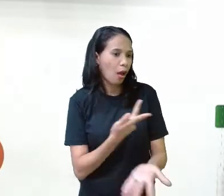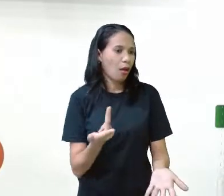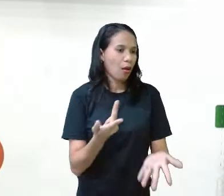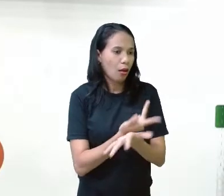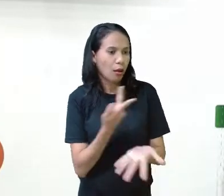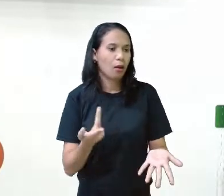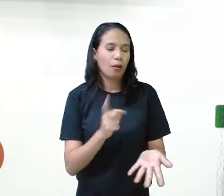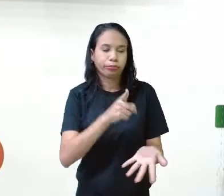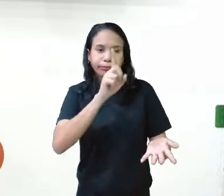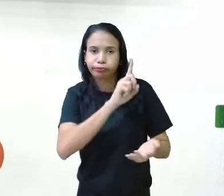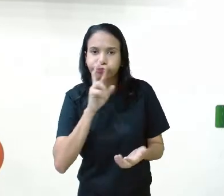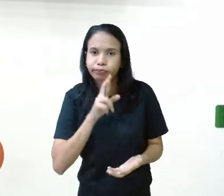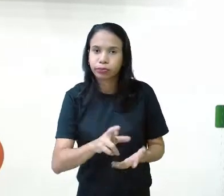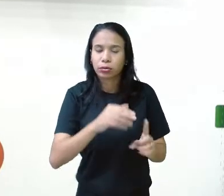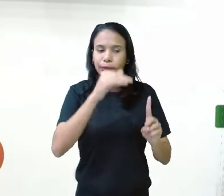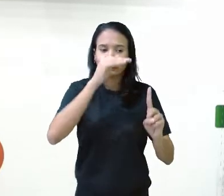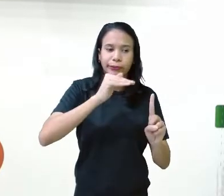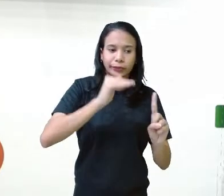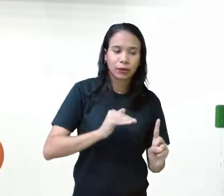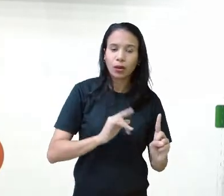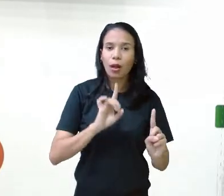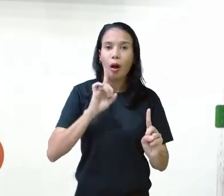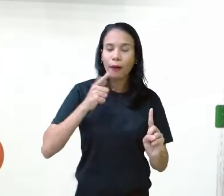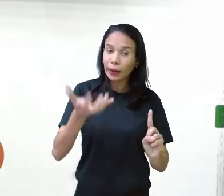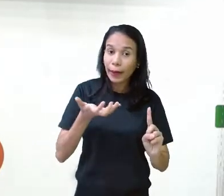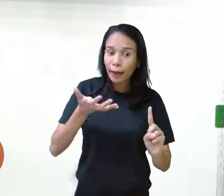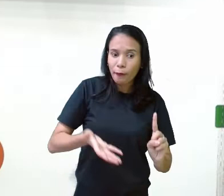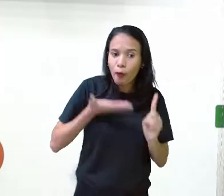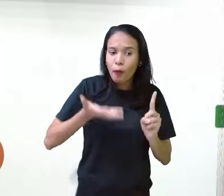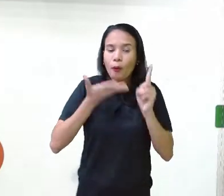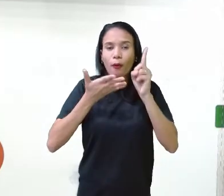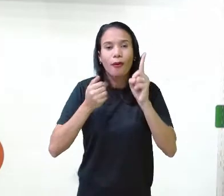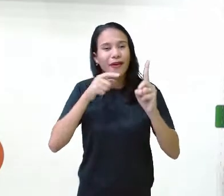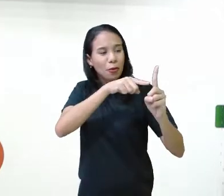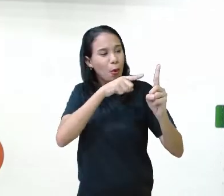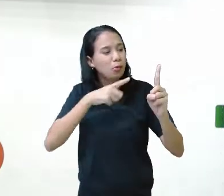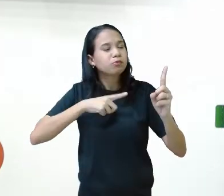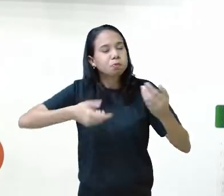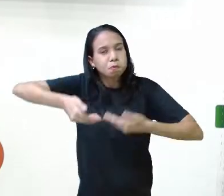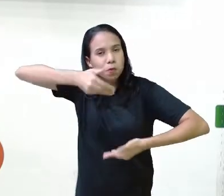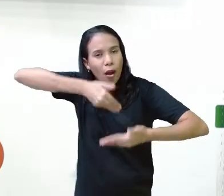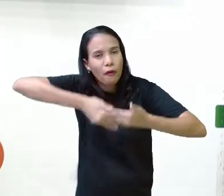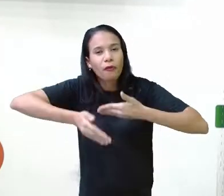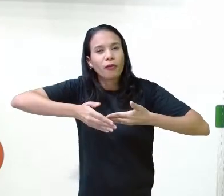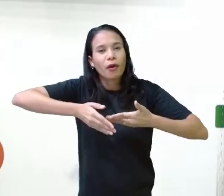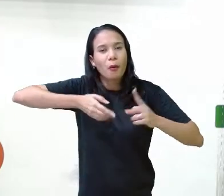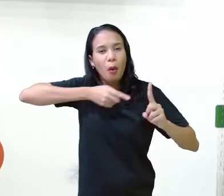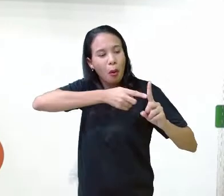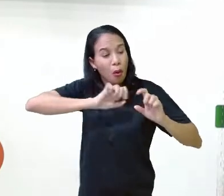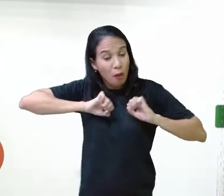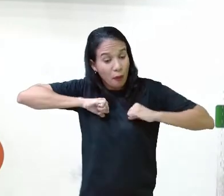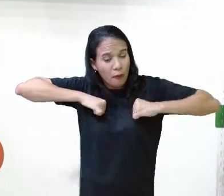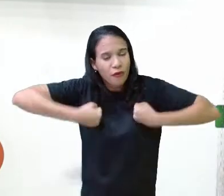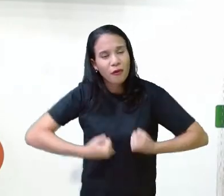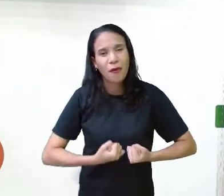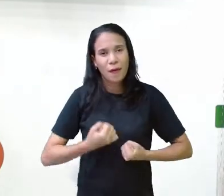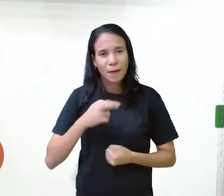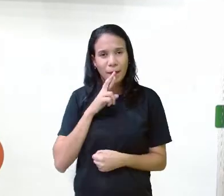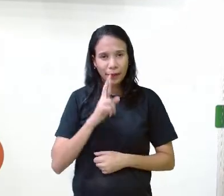não respondeu como esperado. A partir do momento que ele já se envolveu, que ele respondeu, então ele precisa sim